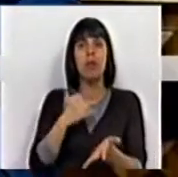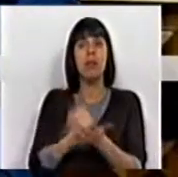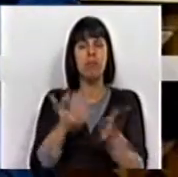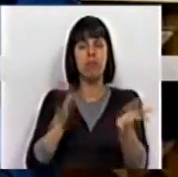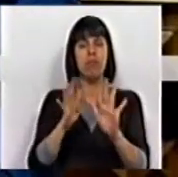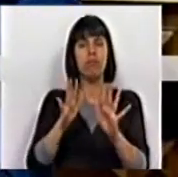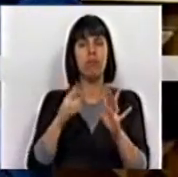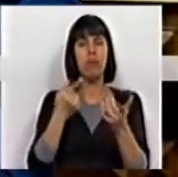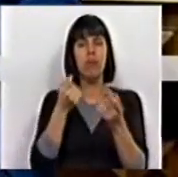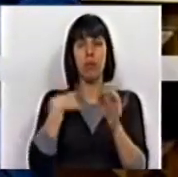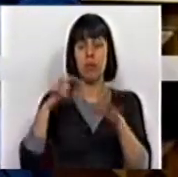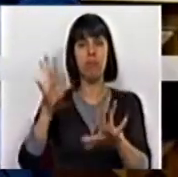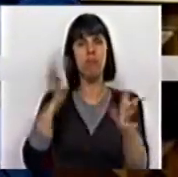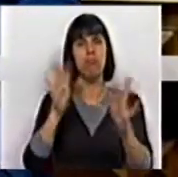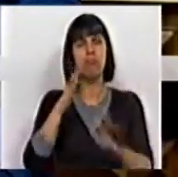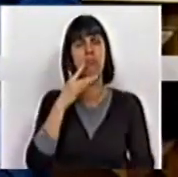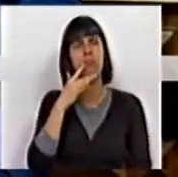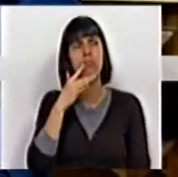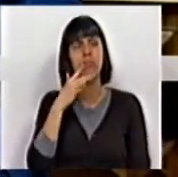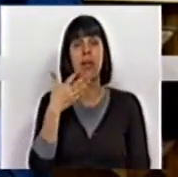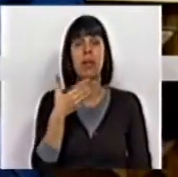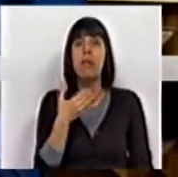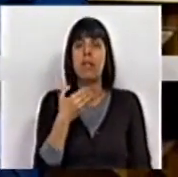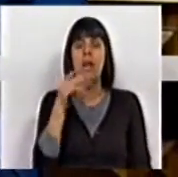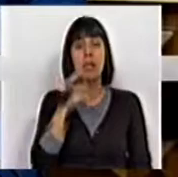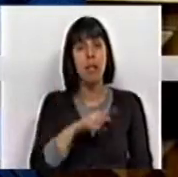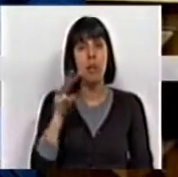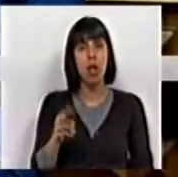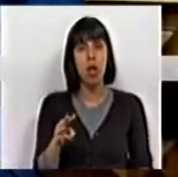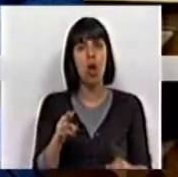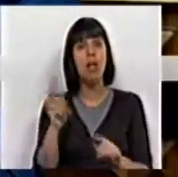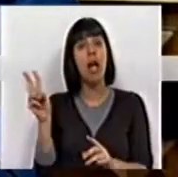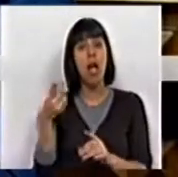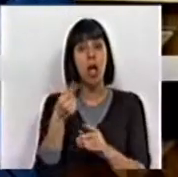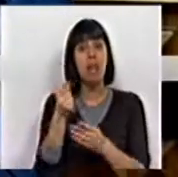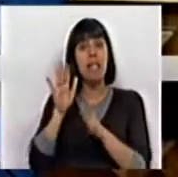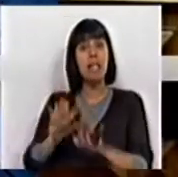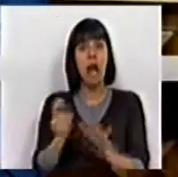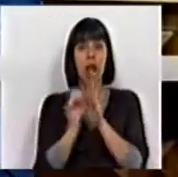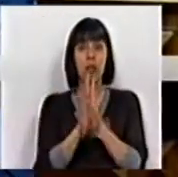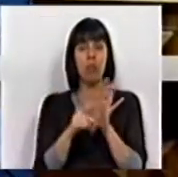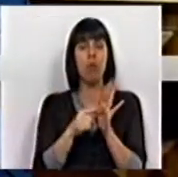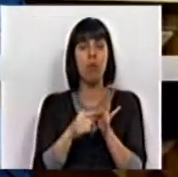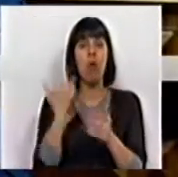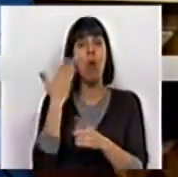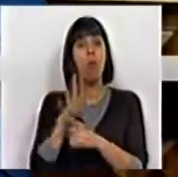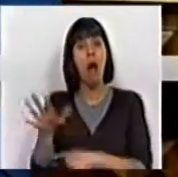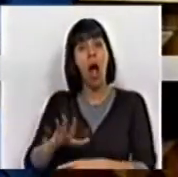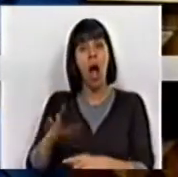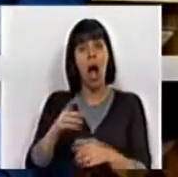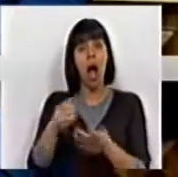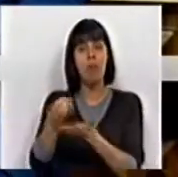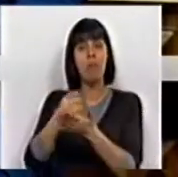cerca termino, Sr. Presidente, teve cerca de 7 milhões de euros de saldo e, por exemplo, na